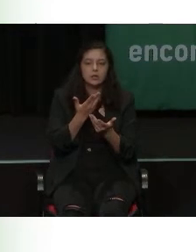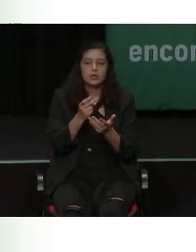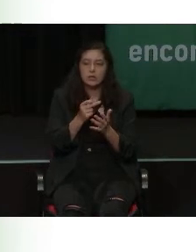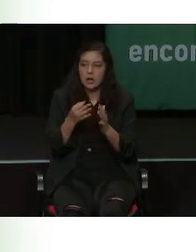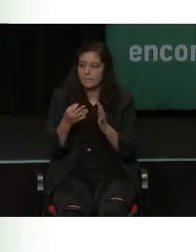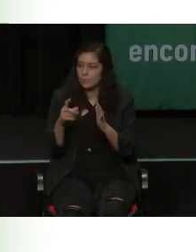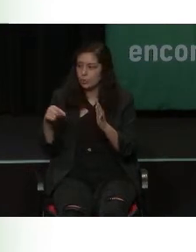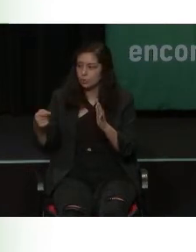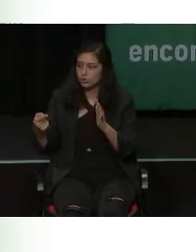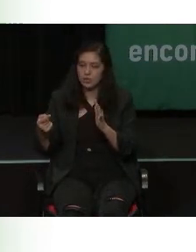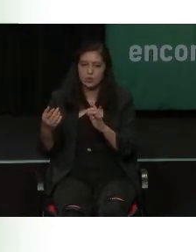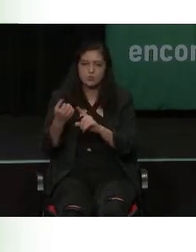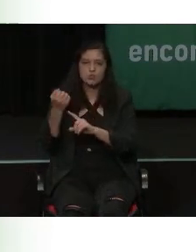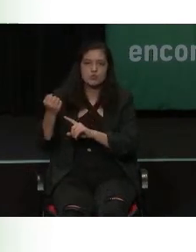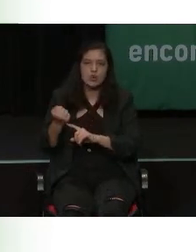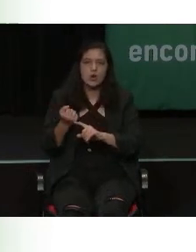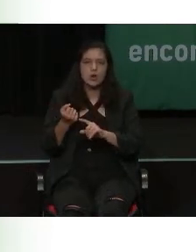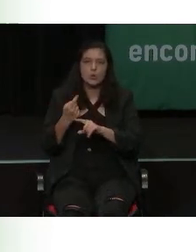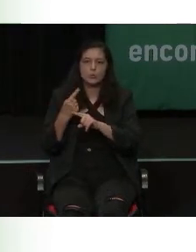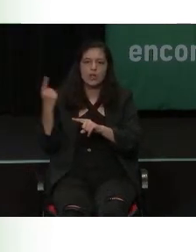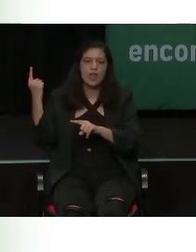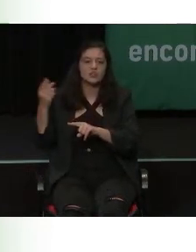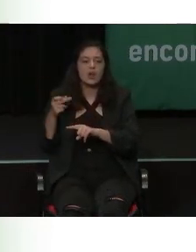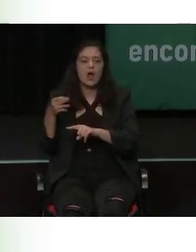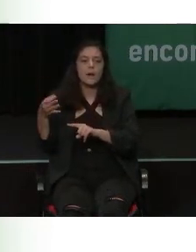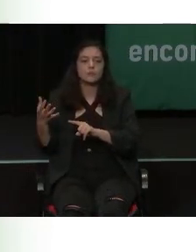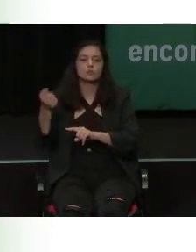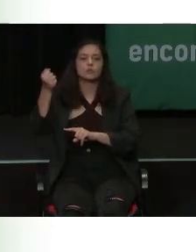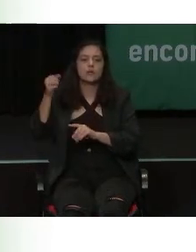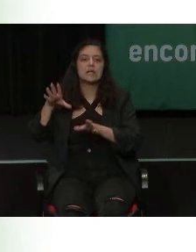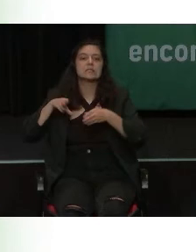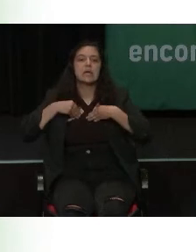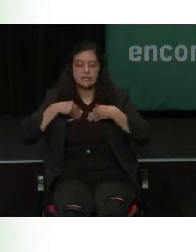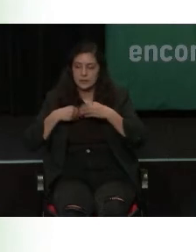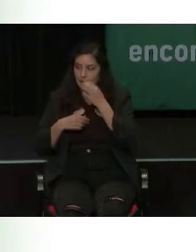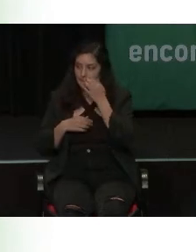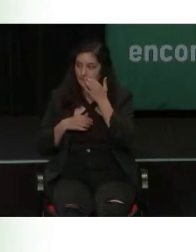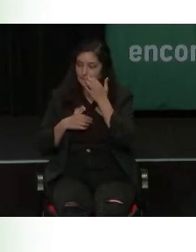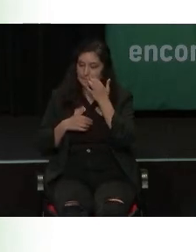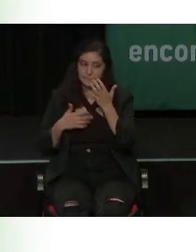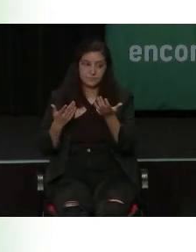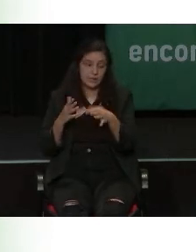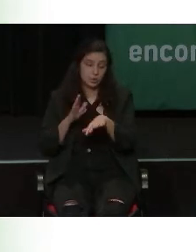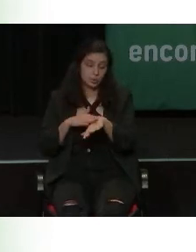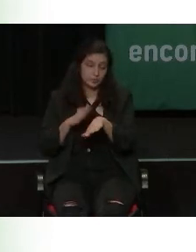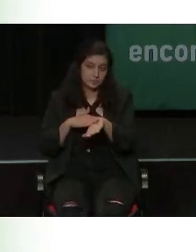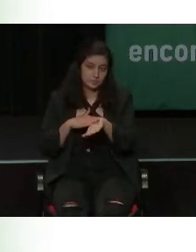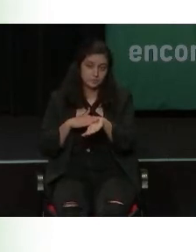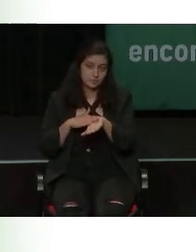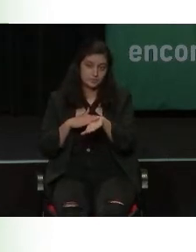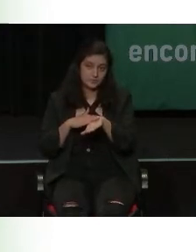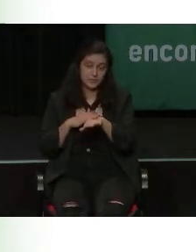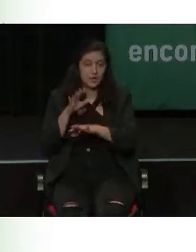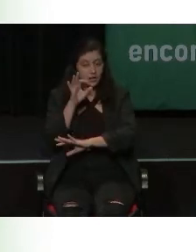as outras apps de sucesso, o que é que poderia levar esta app a ter aceitação? Precisamente, esta arquitetura é